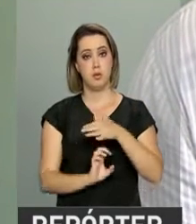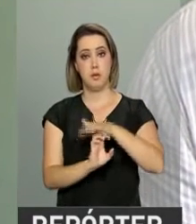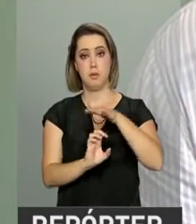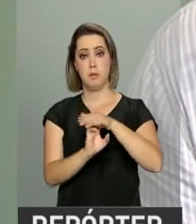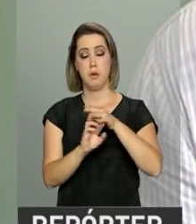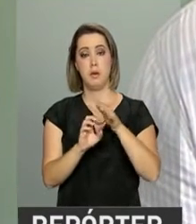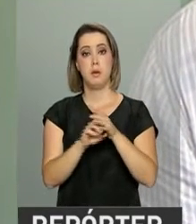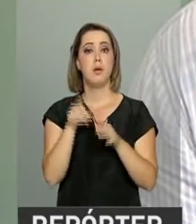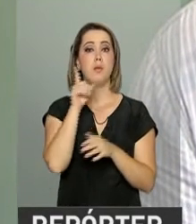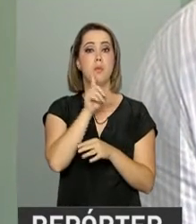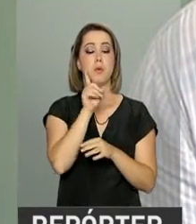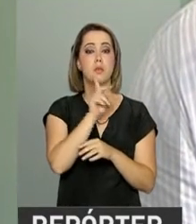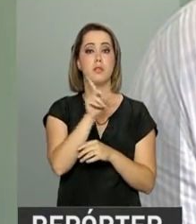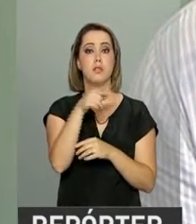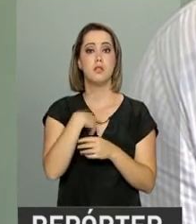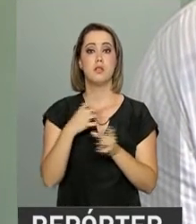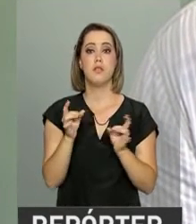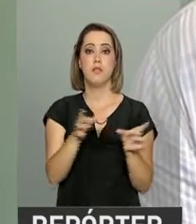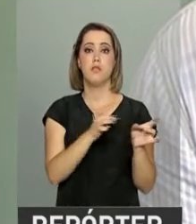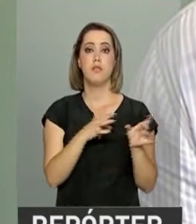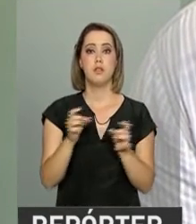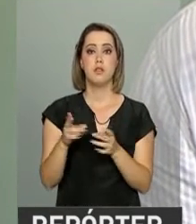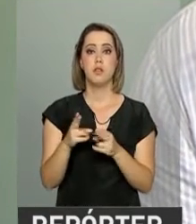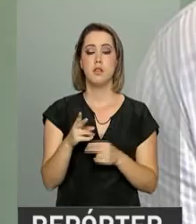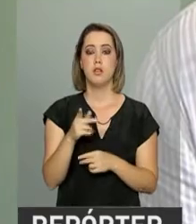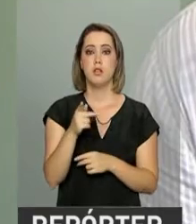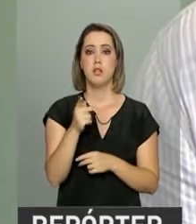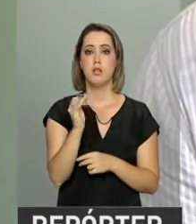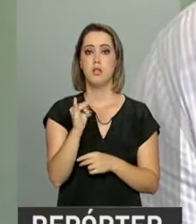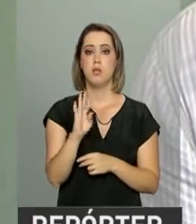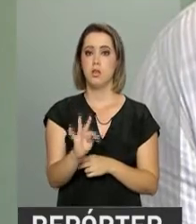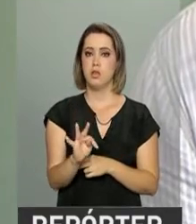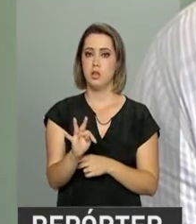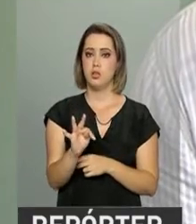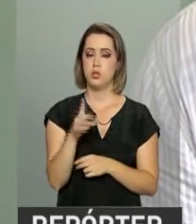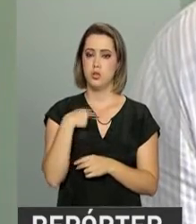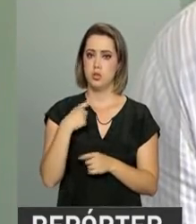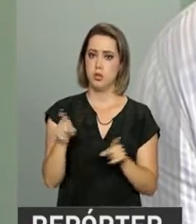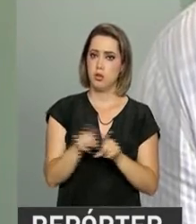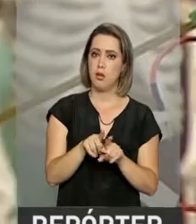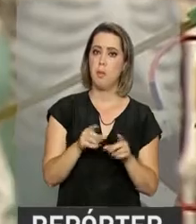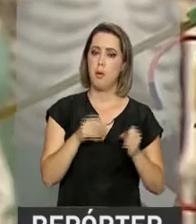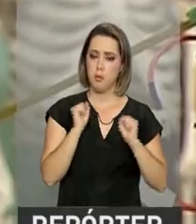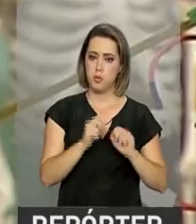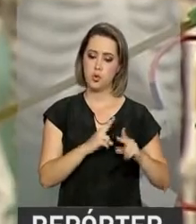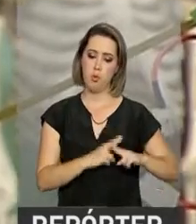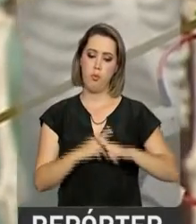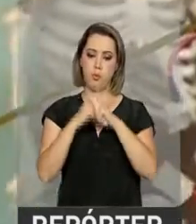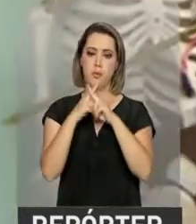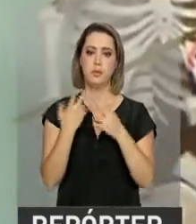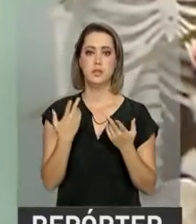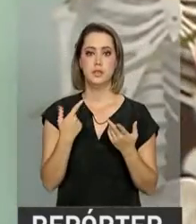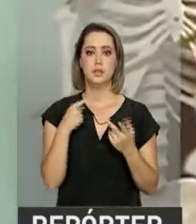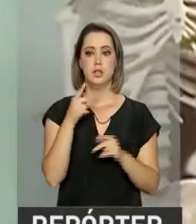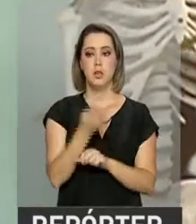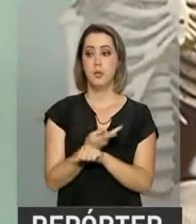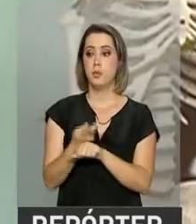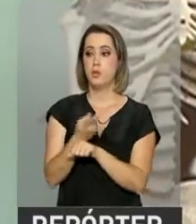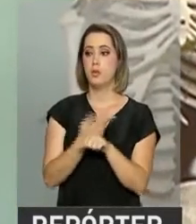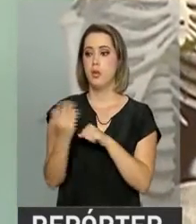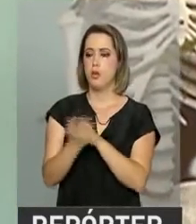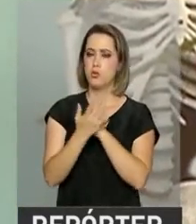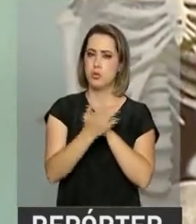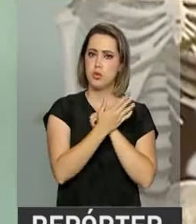vista estava vendendo os kits de satélite o serviço lançamento de colocação no satélite em órbita a partir daí começou a busca por